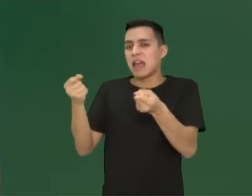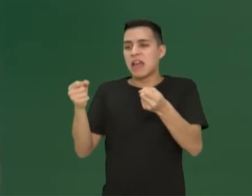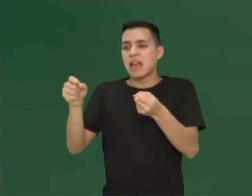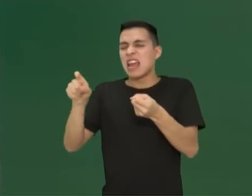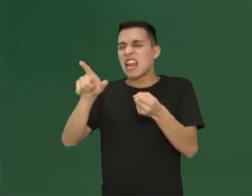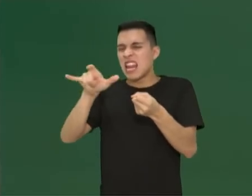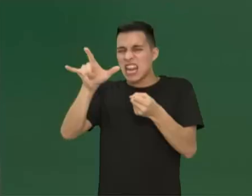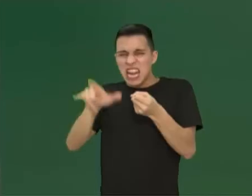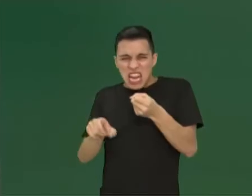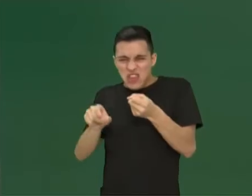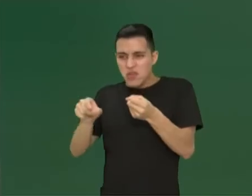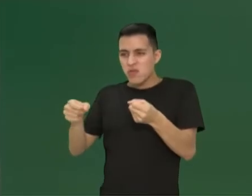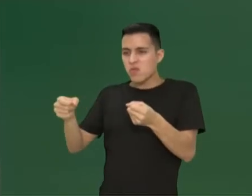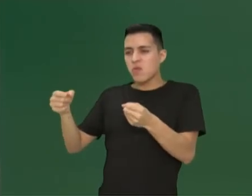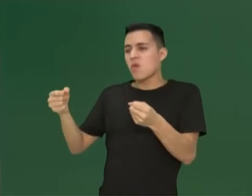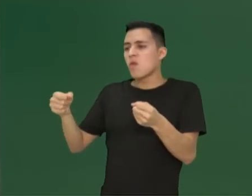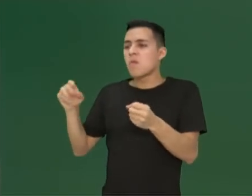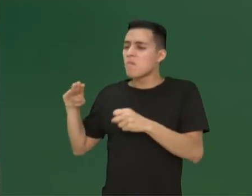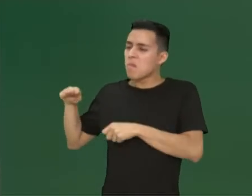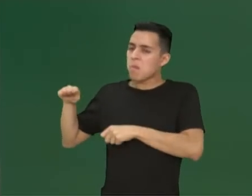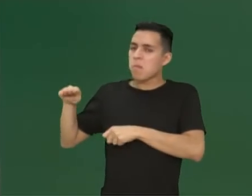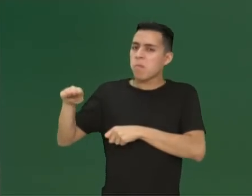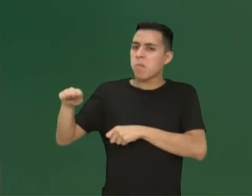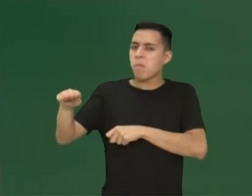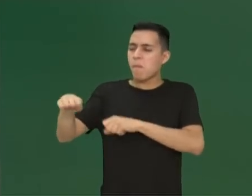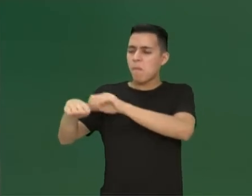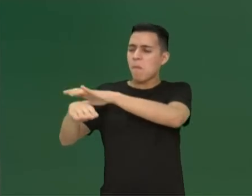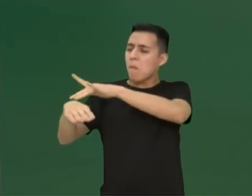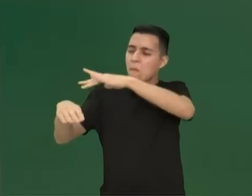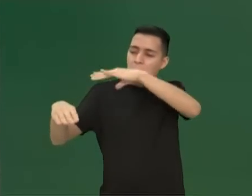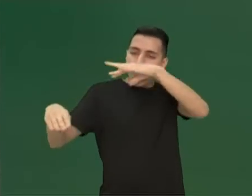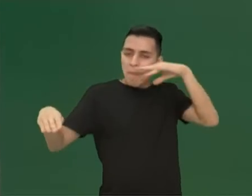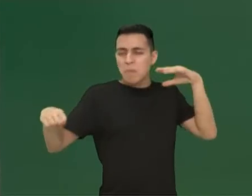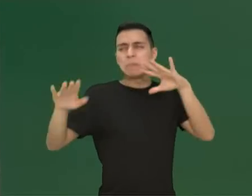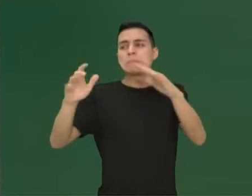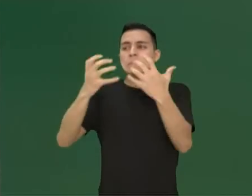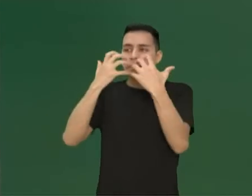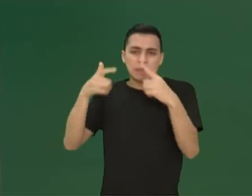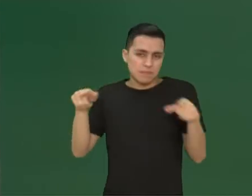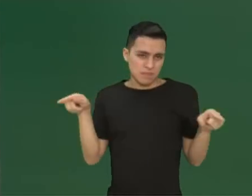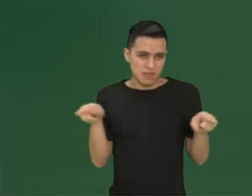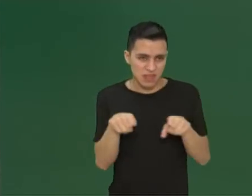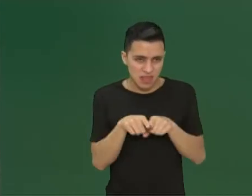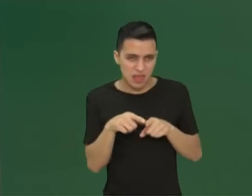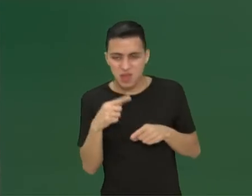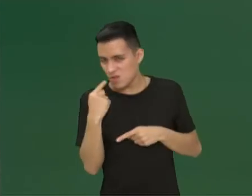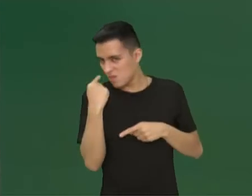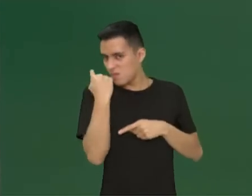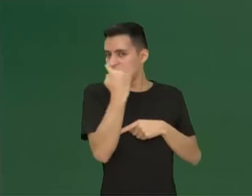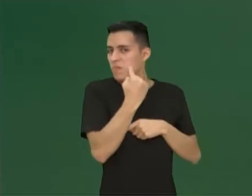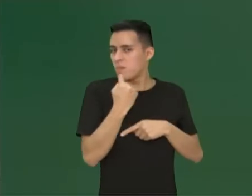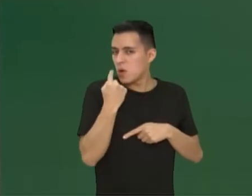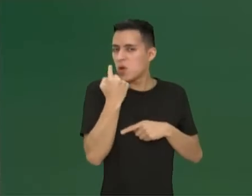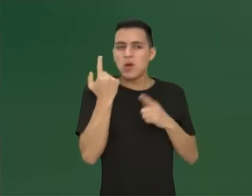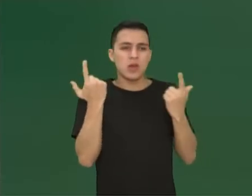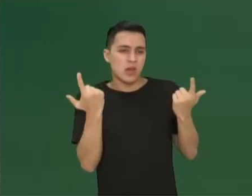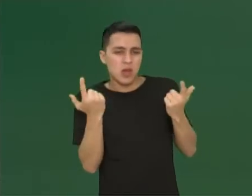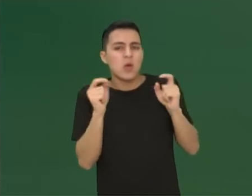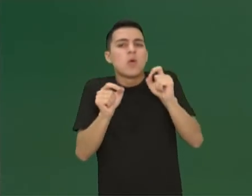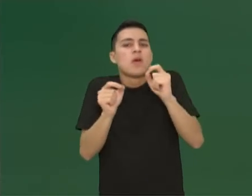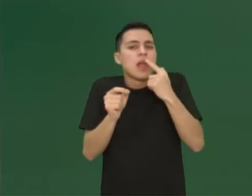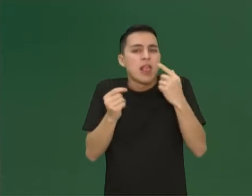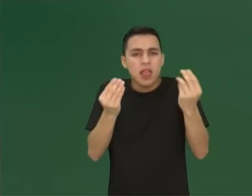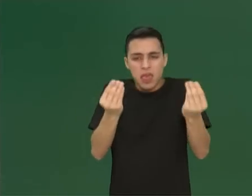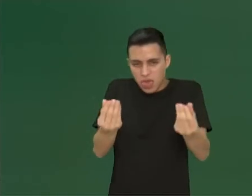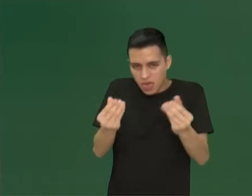Cheiro ruim. Então, nós estamos recebendo esse estímulo do ambiente. Boca, órgão e o